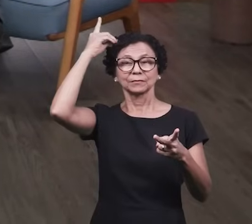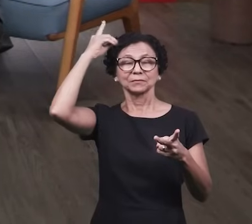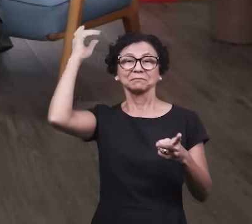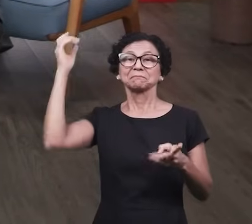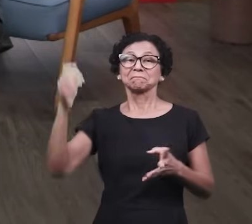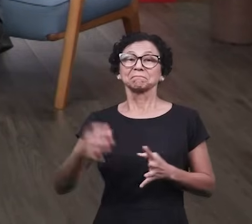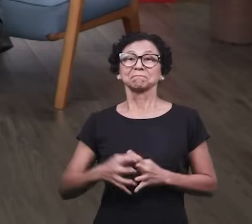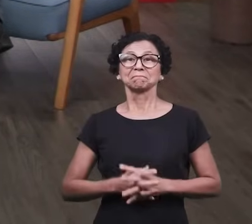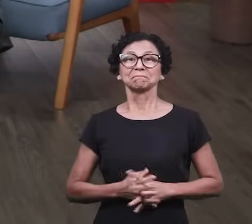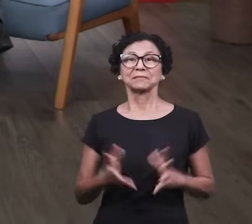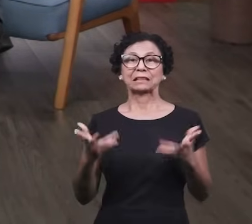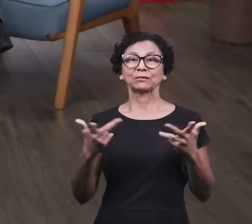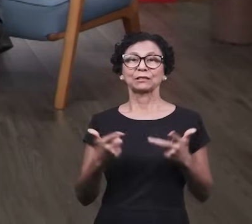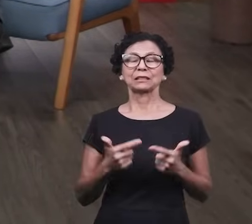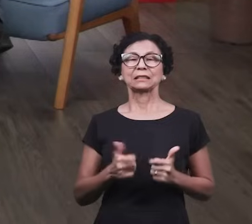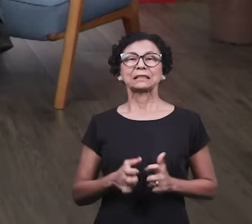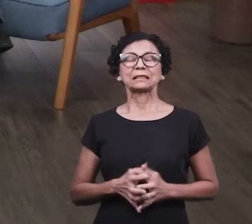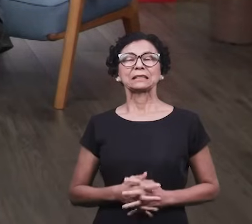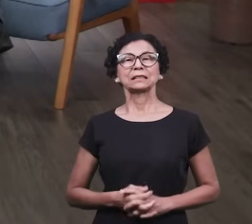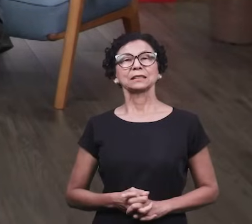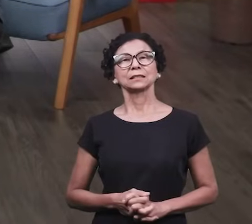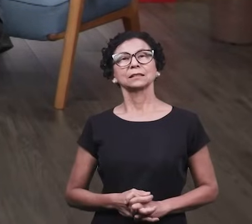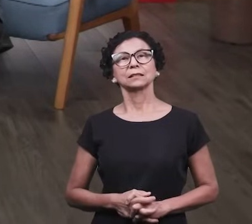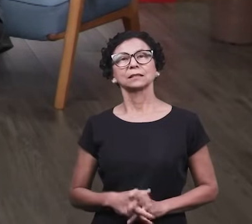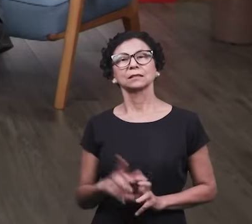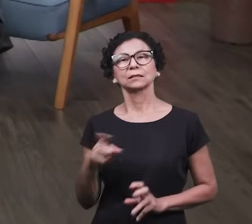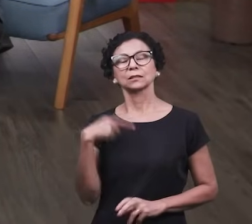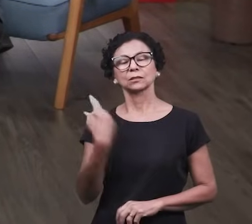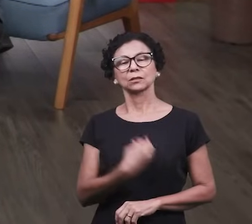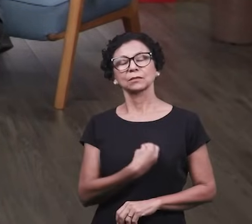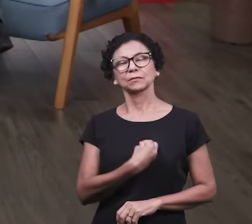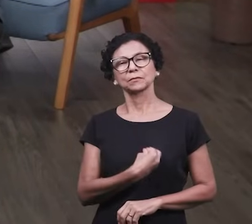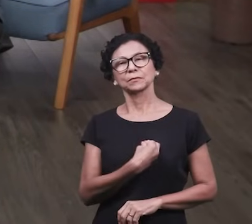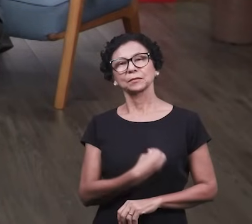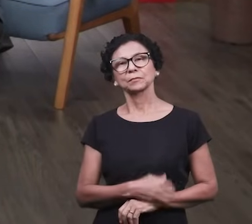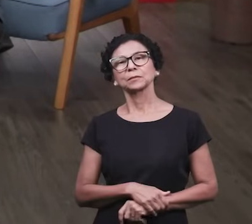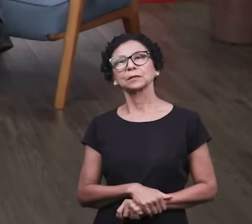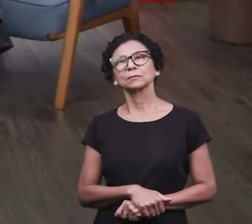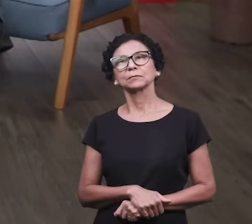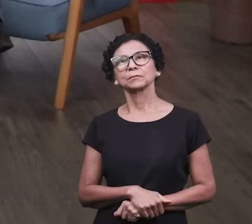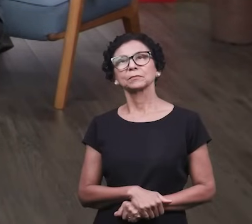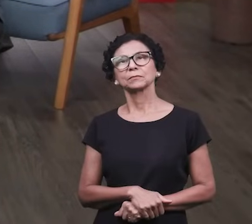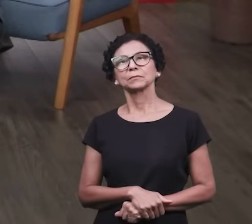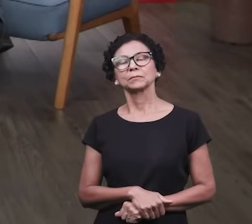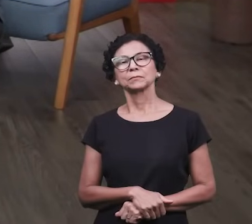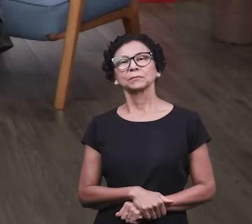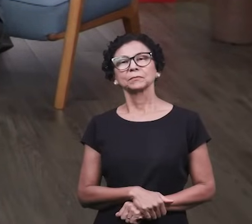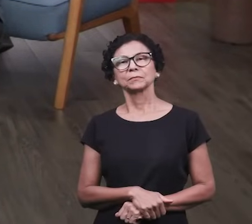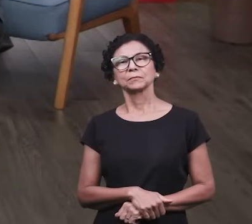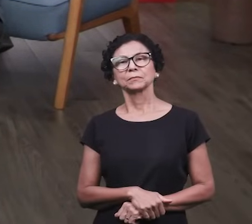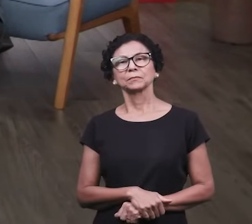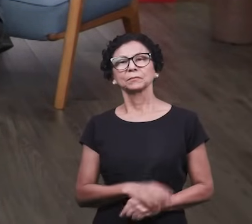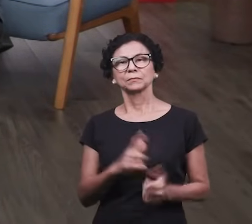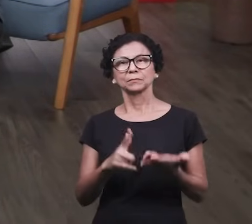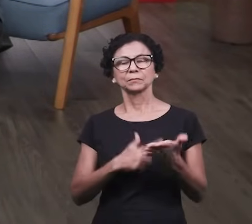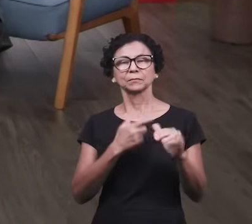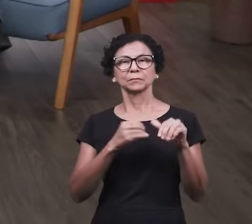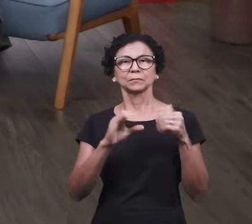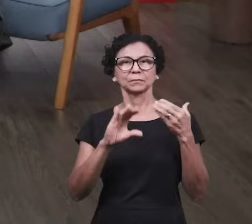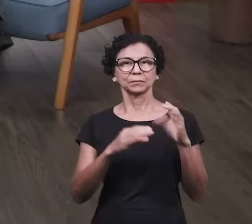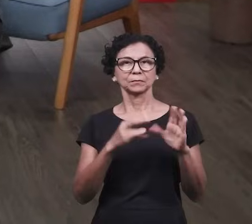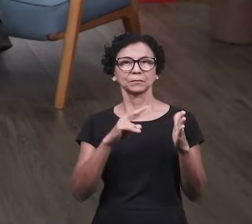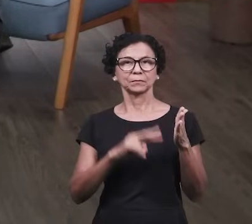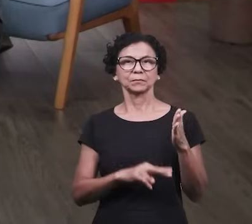bênção. Maravilha. Maravilha. É o que nós temos vivido. Louvado seja o Senhor. Amém. Vamos ler um texto em Cantares aqui